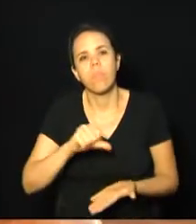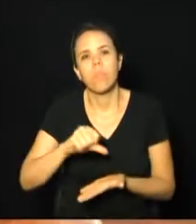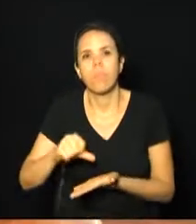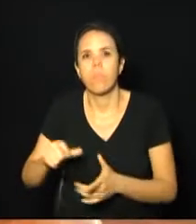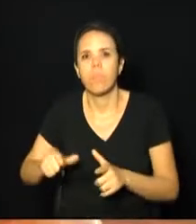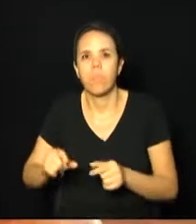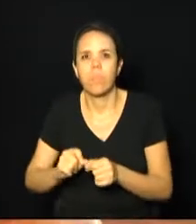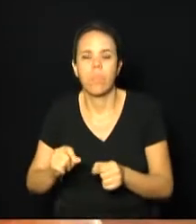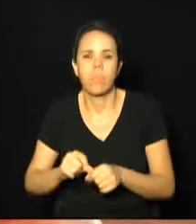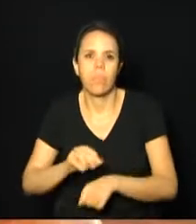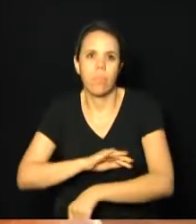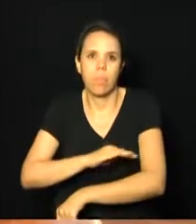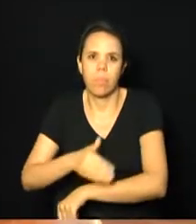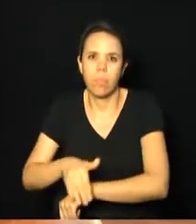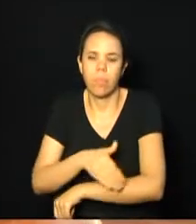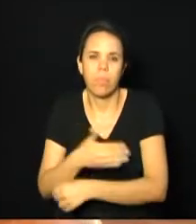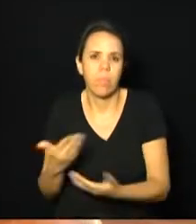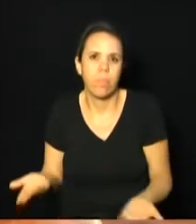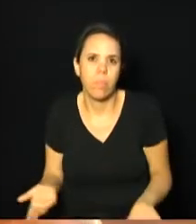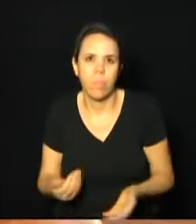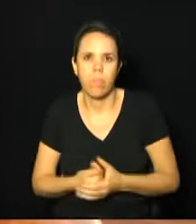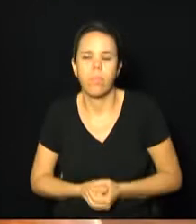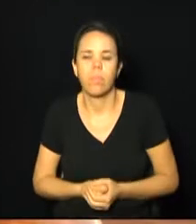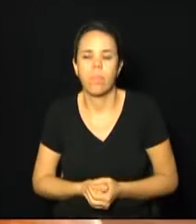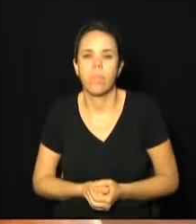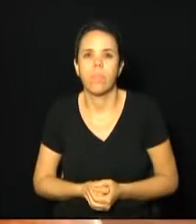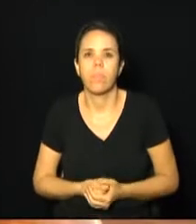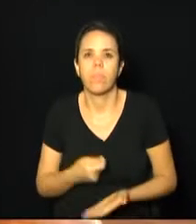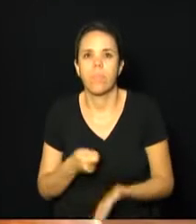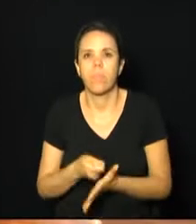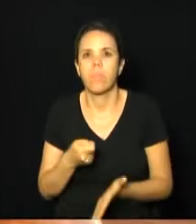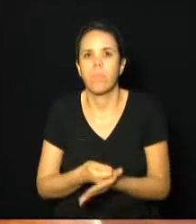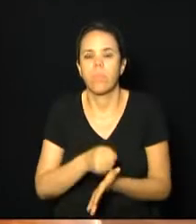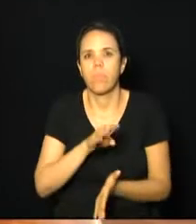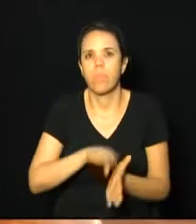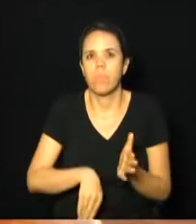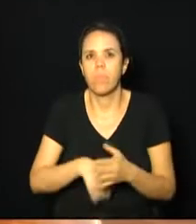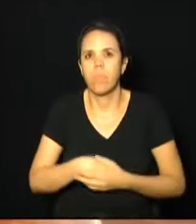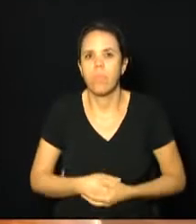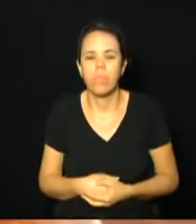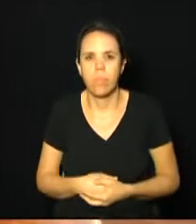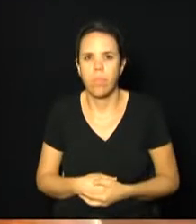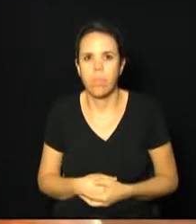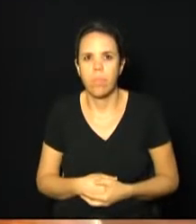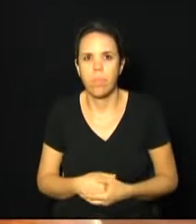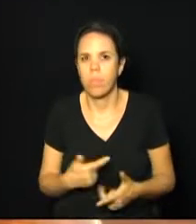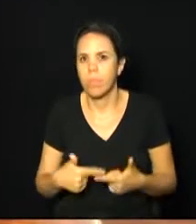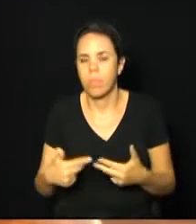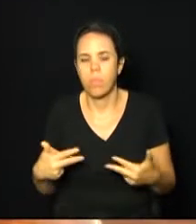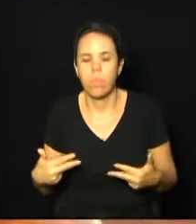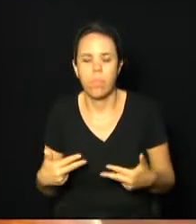pessoal quer fazer uma lombada. E a gente é obrigado a retirar a lombada. E aí causa graves